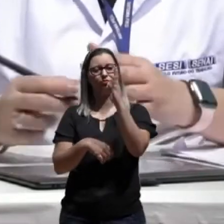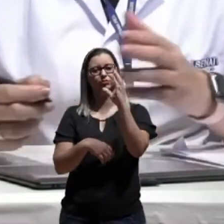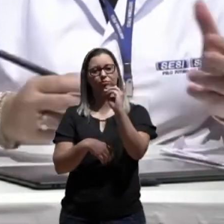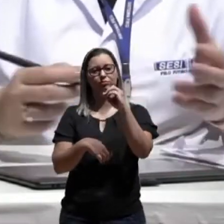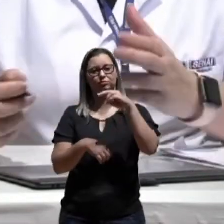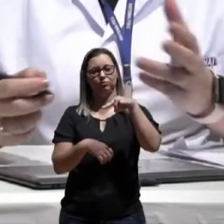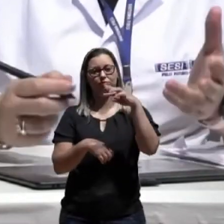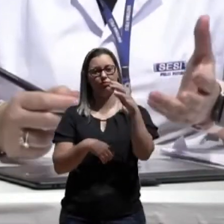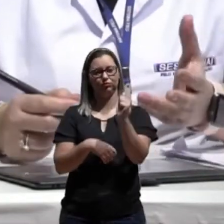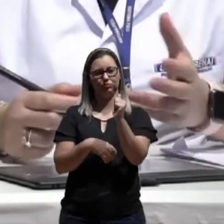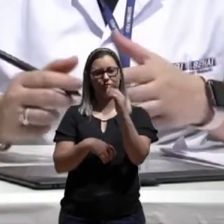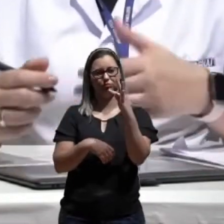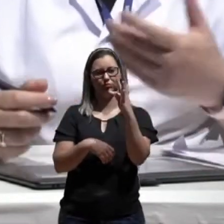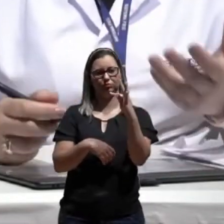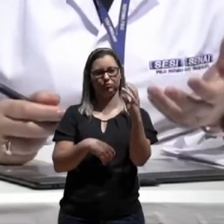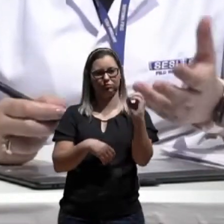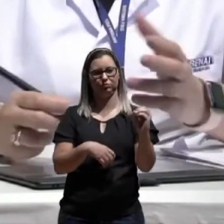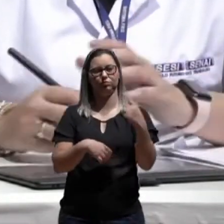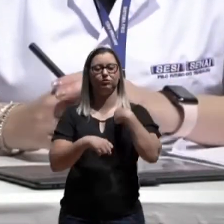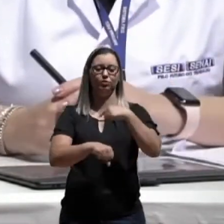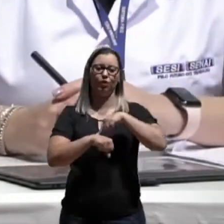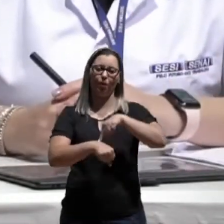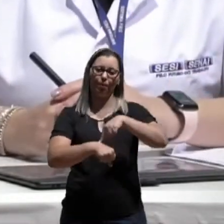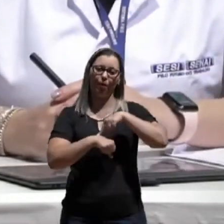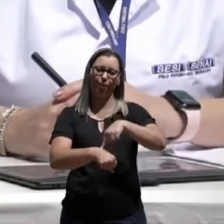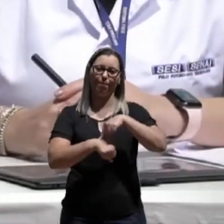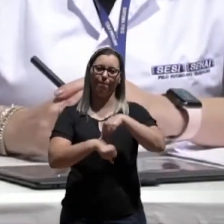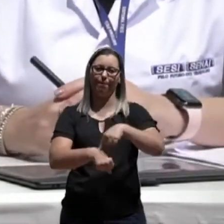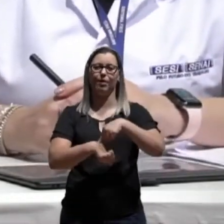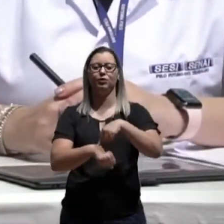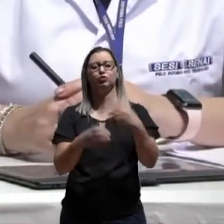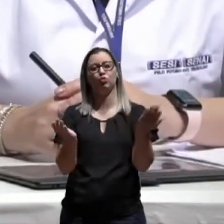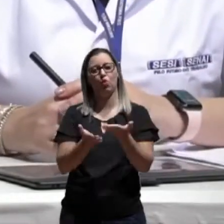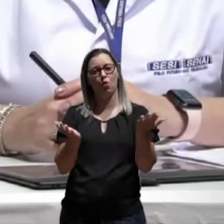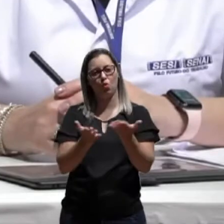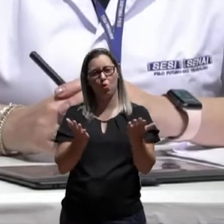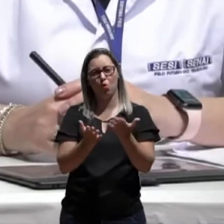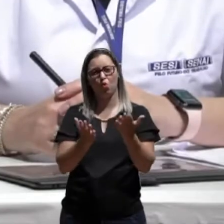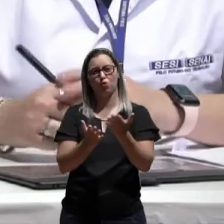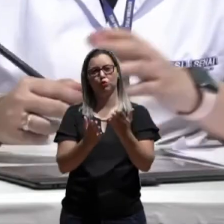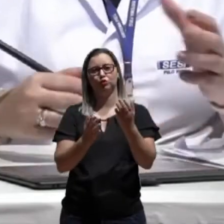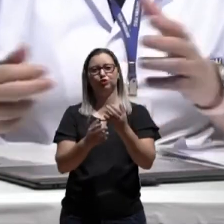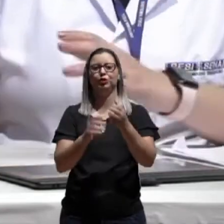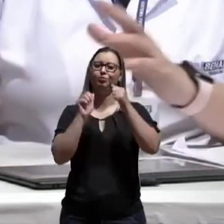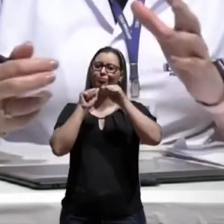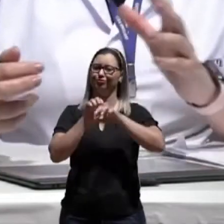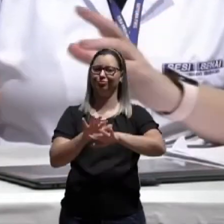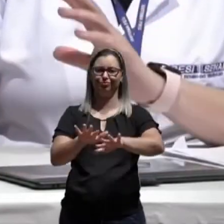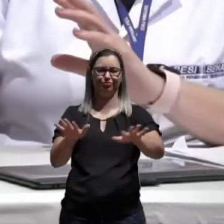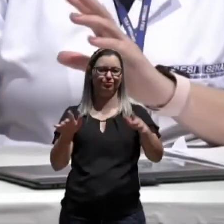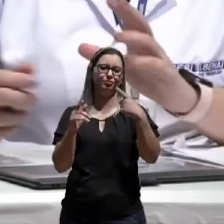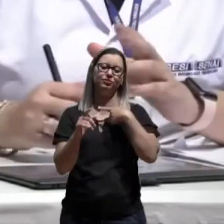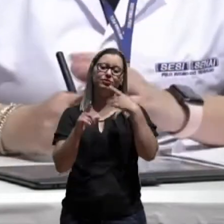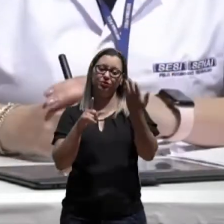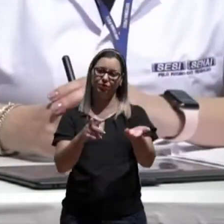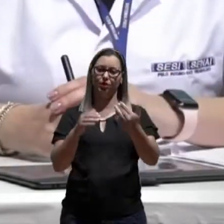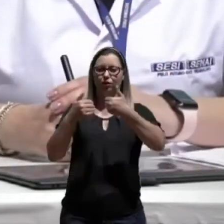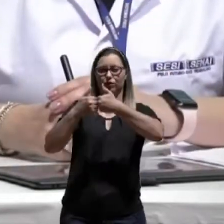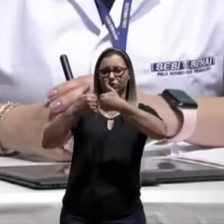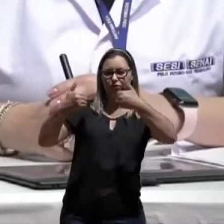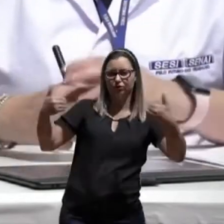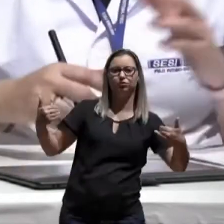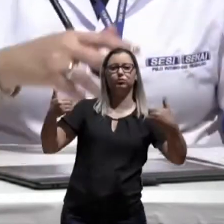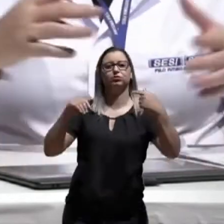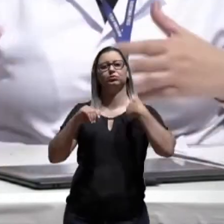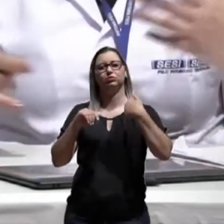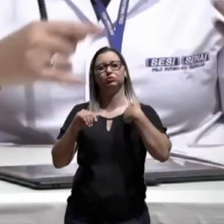manhã, aquilo que nós estamos chamando de aulão para o Enem. Os nossos aulões acontecem a cada sábado dentro de